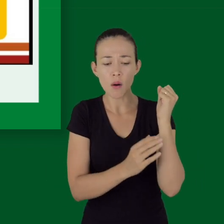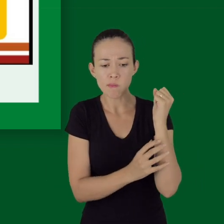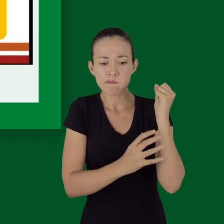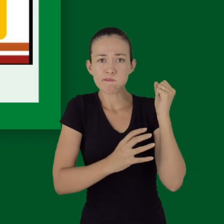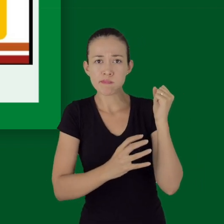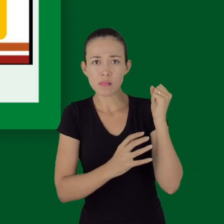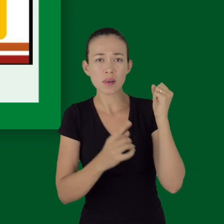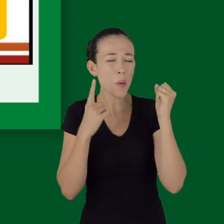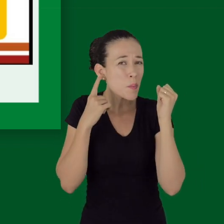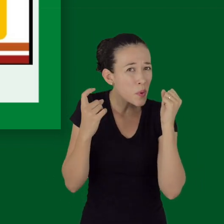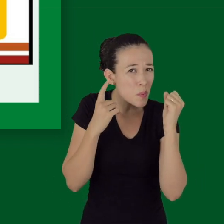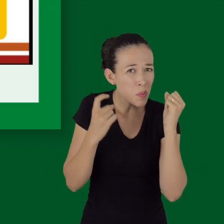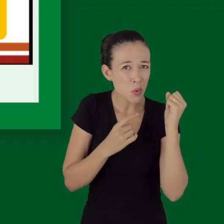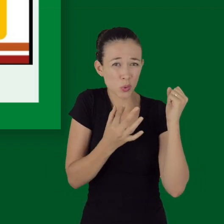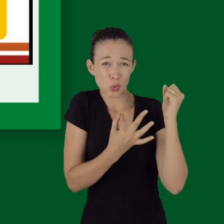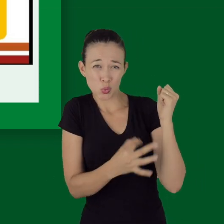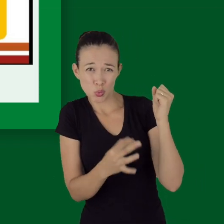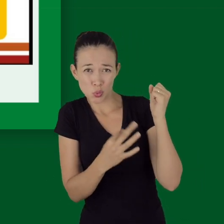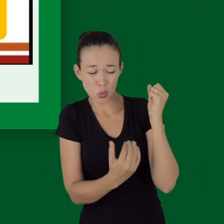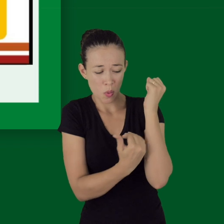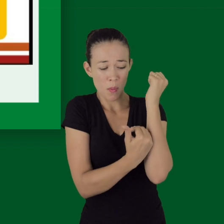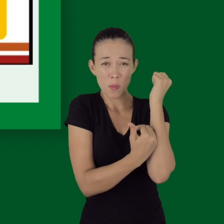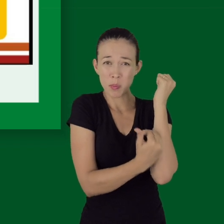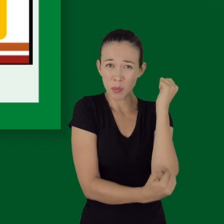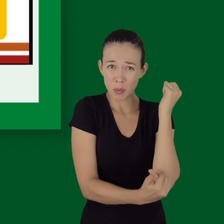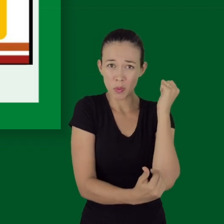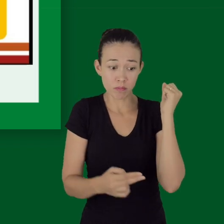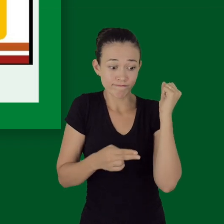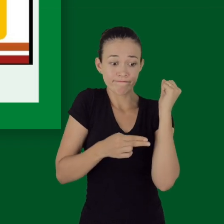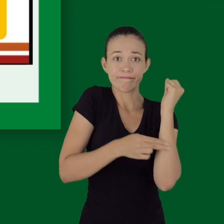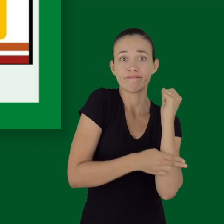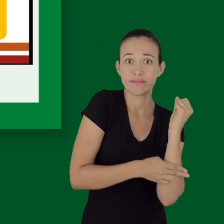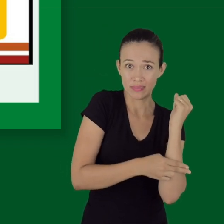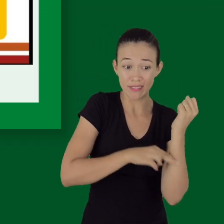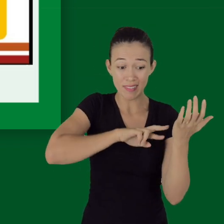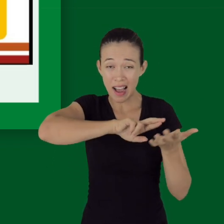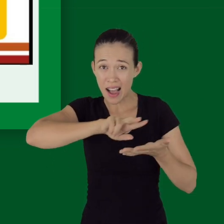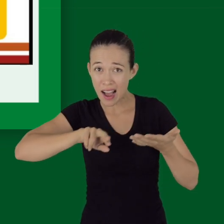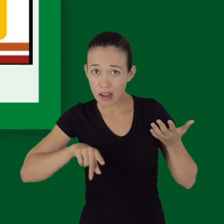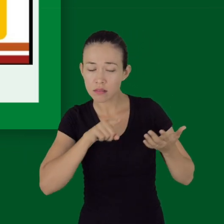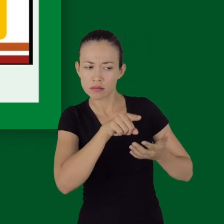ferimentos penetrantes. Esse paciente precisa ser avaliado em relação à dor,